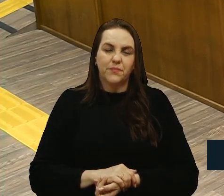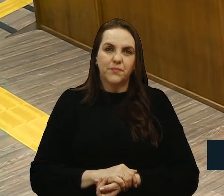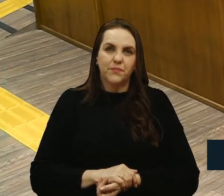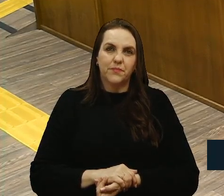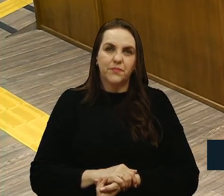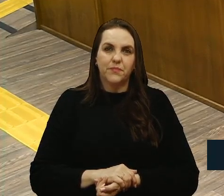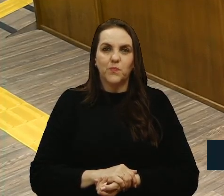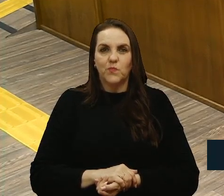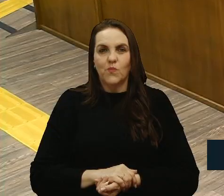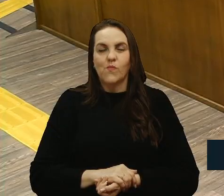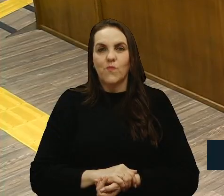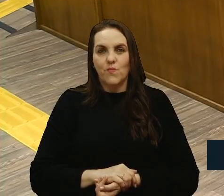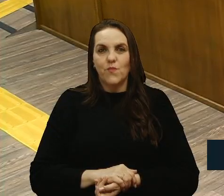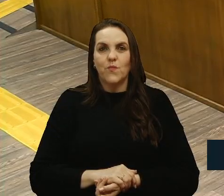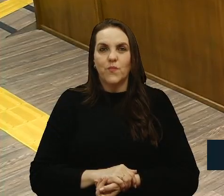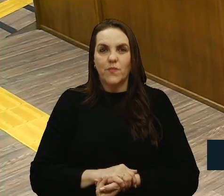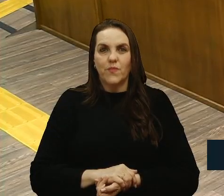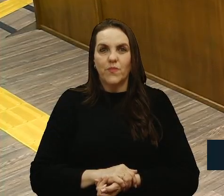Que é uma parte, vereador.